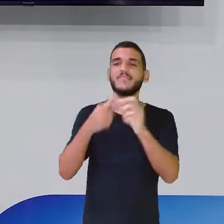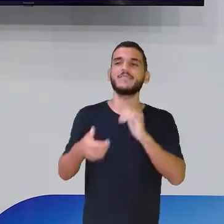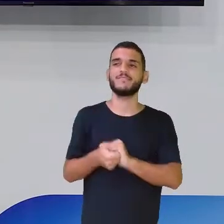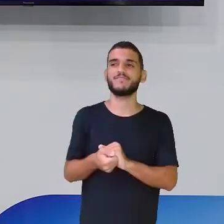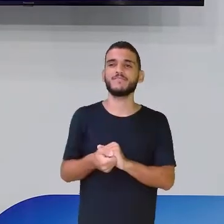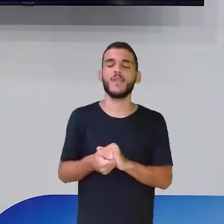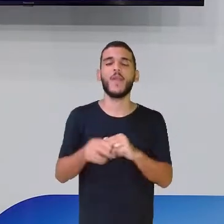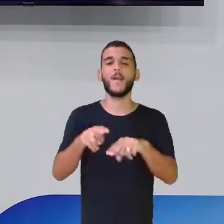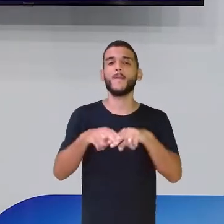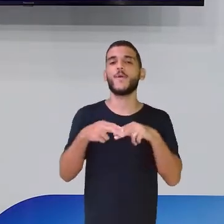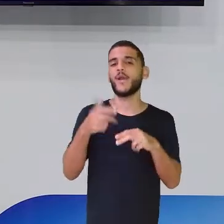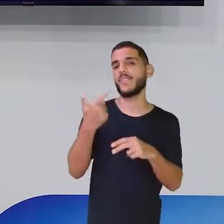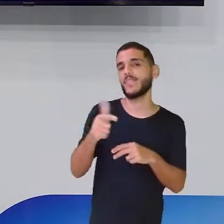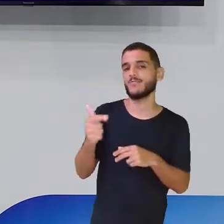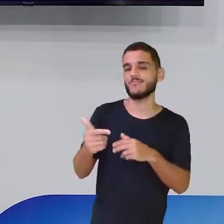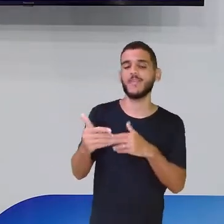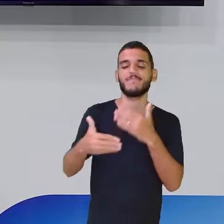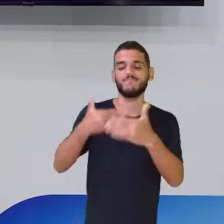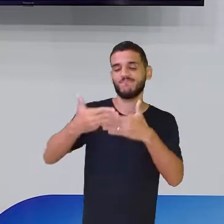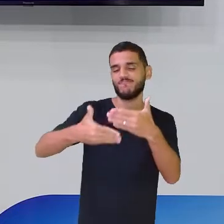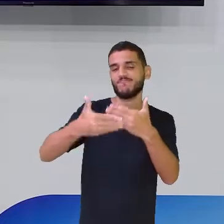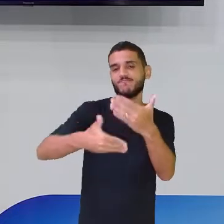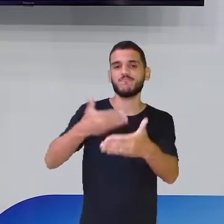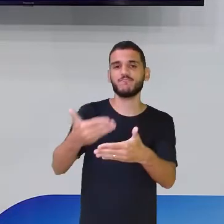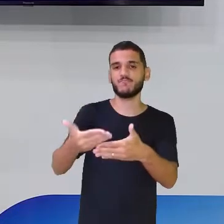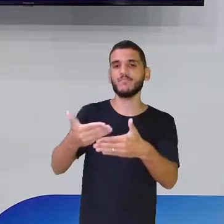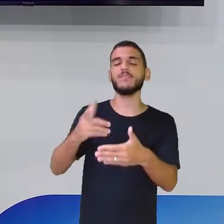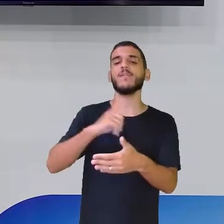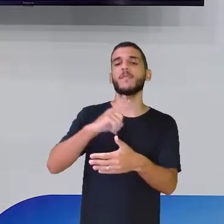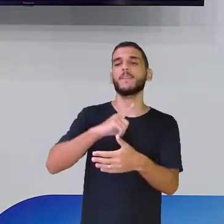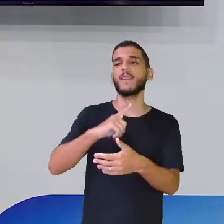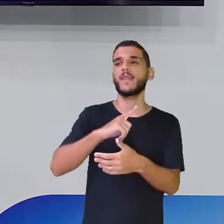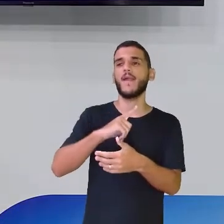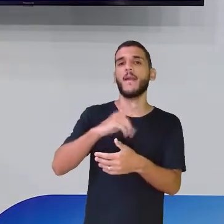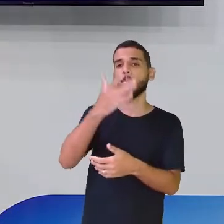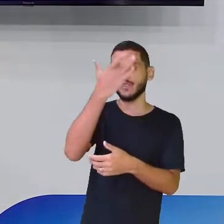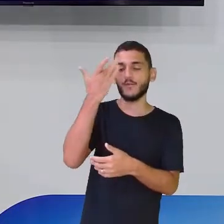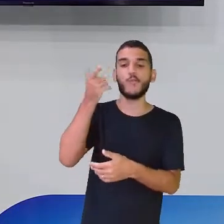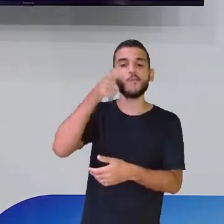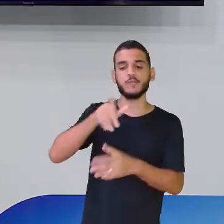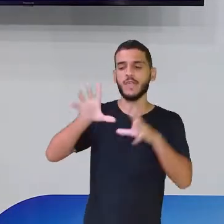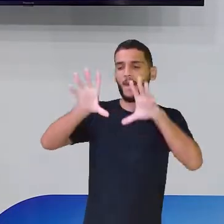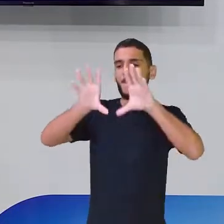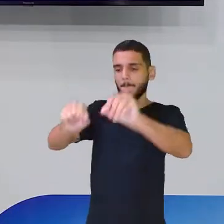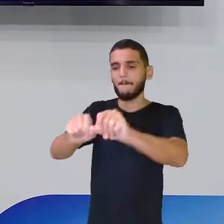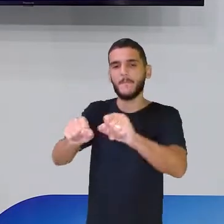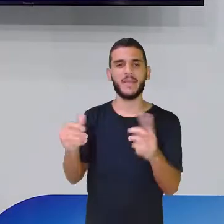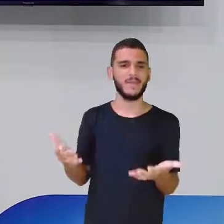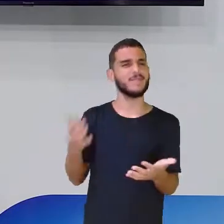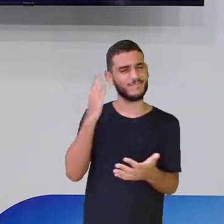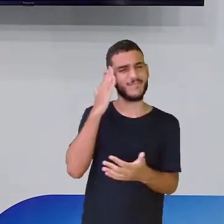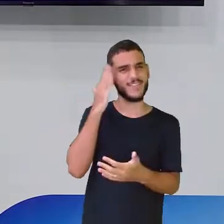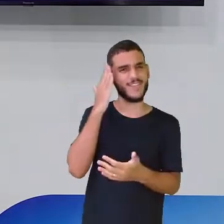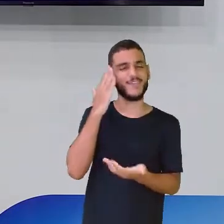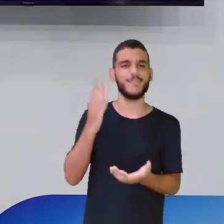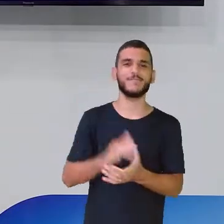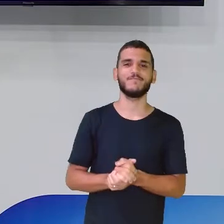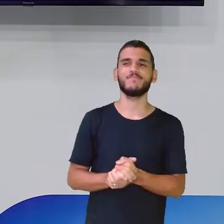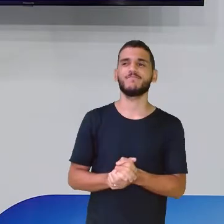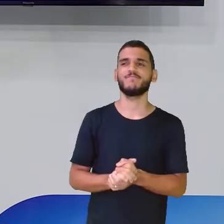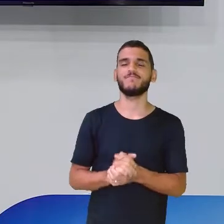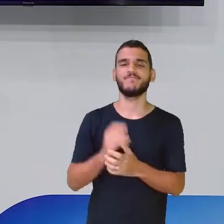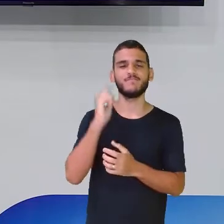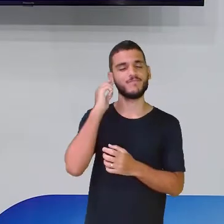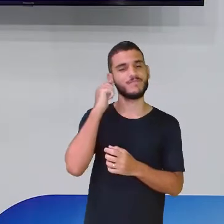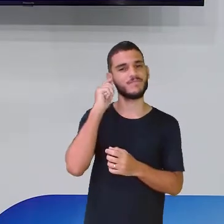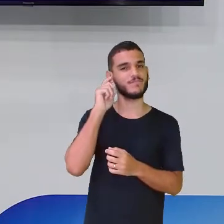por ela não ter essa continuidade. não ser algo que está lá e que você necessariamente... Uma hora pode estar muito poluída, outra hora ela